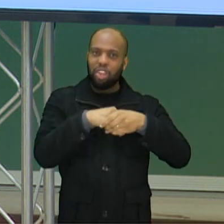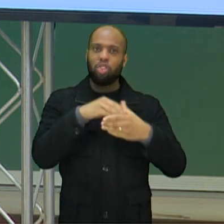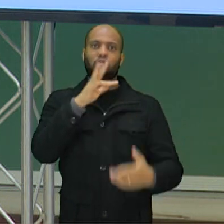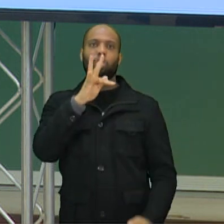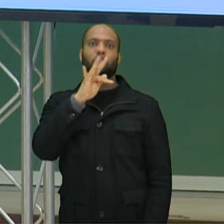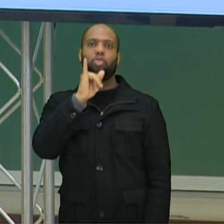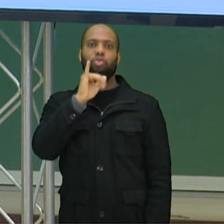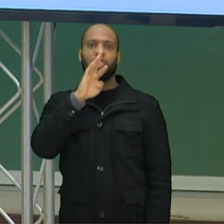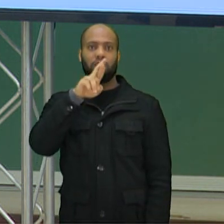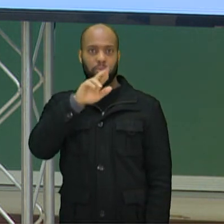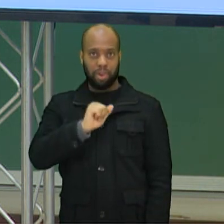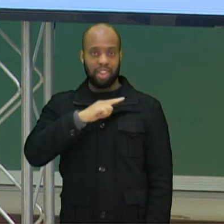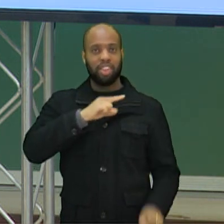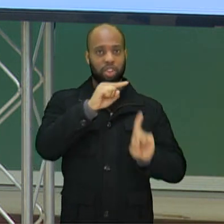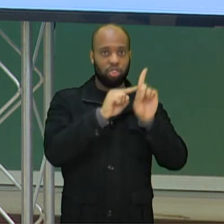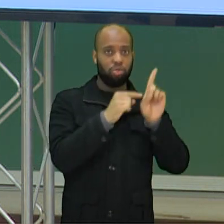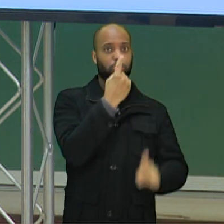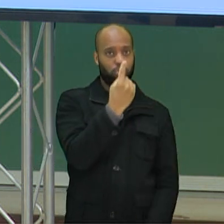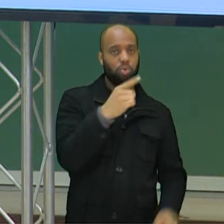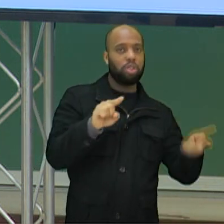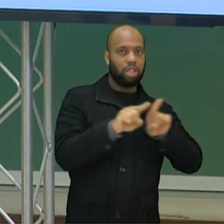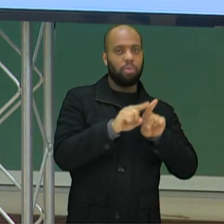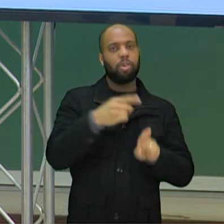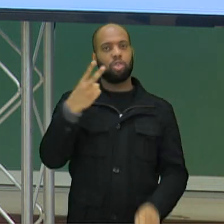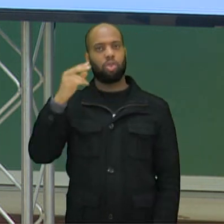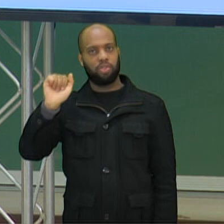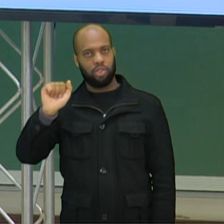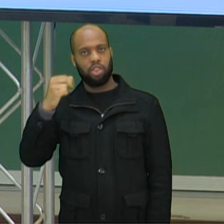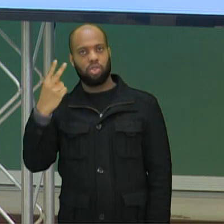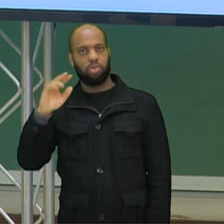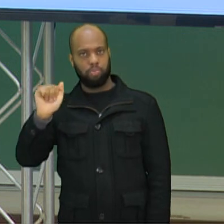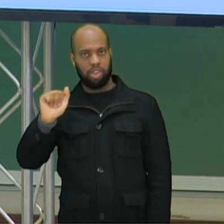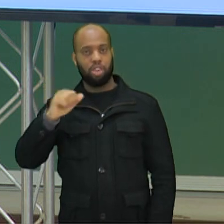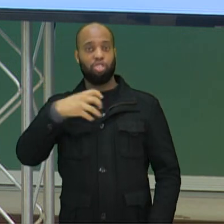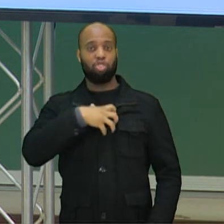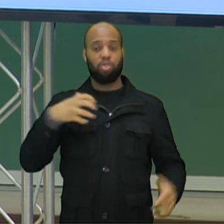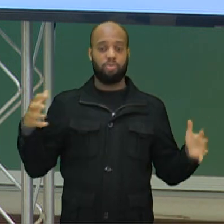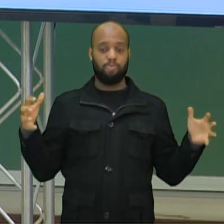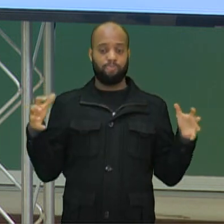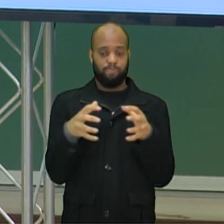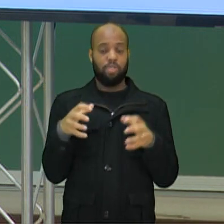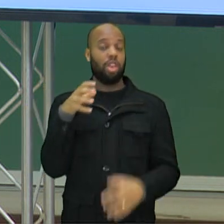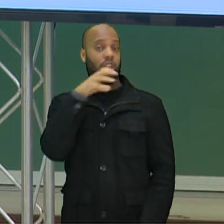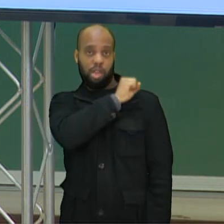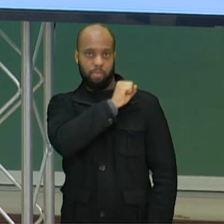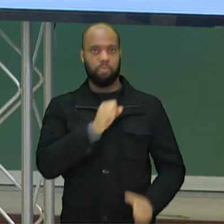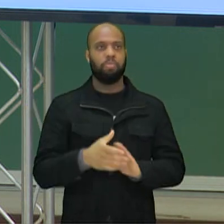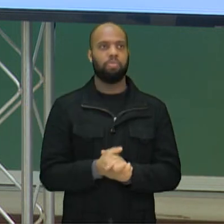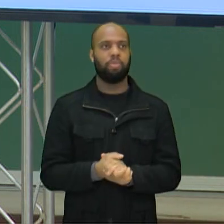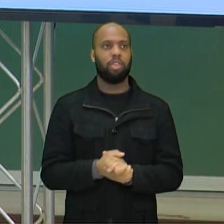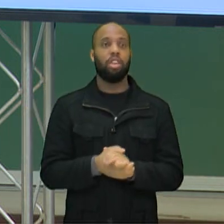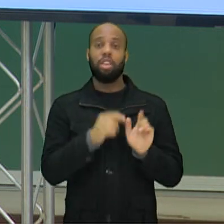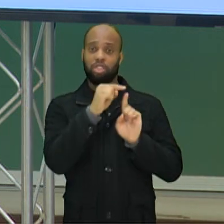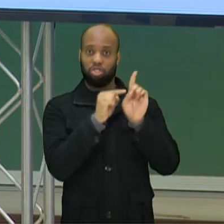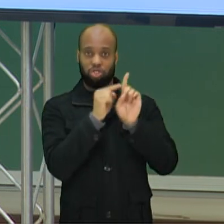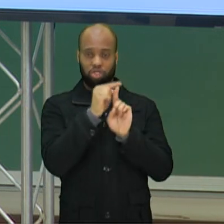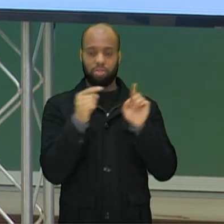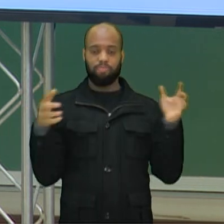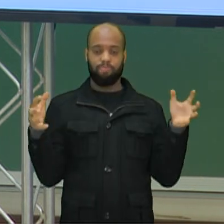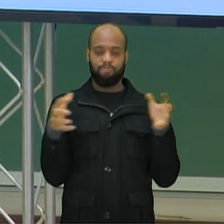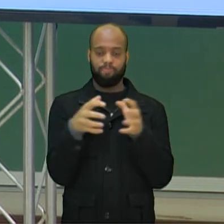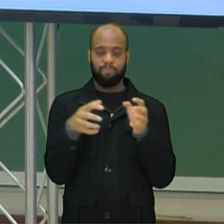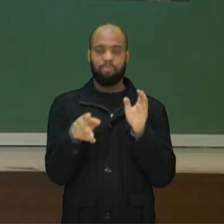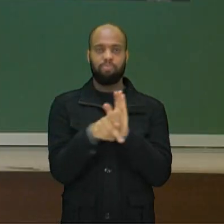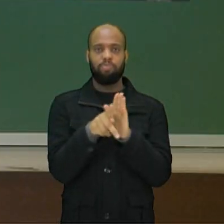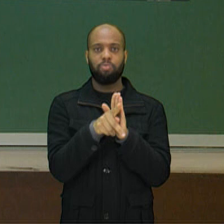contração lenta, e as fibras tipo 2A e 2B, contração rápida. Tipos de contração